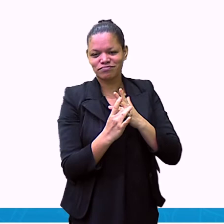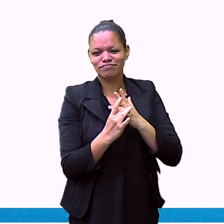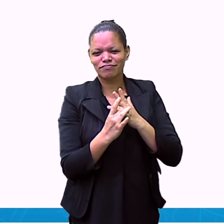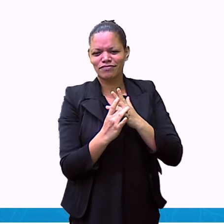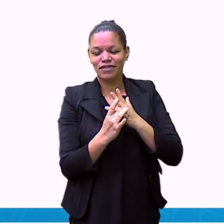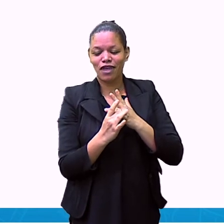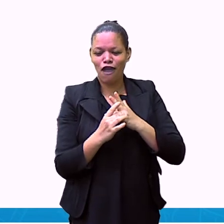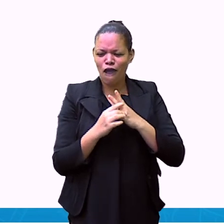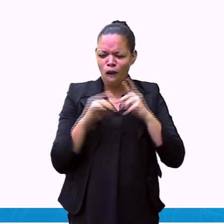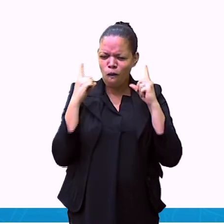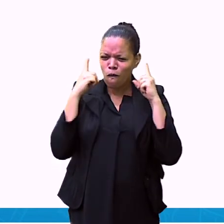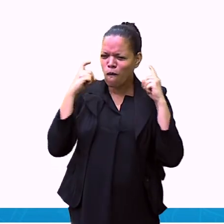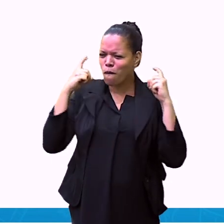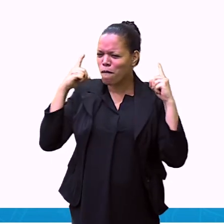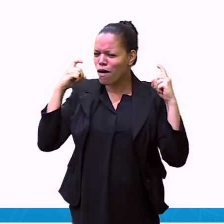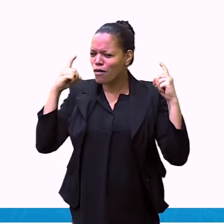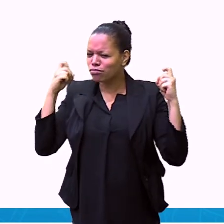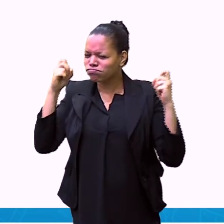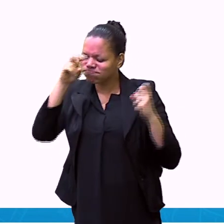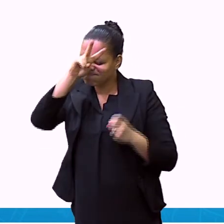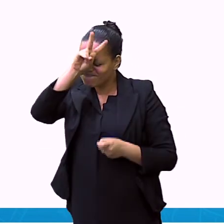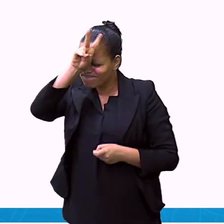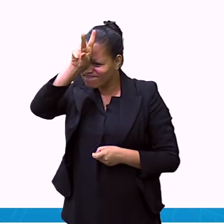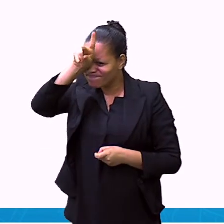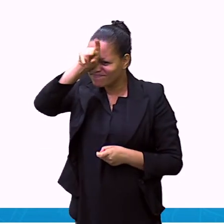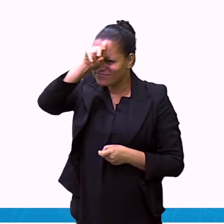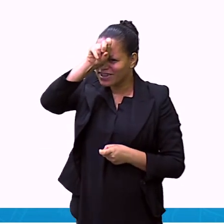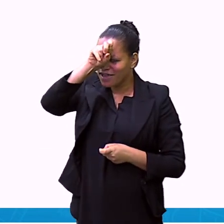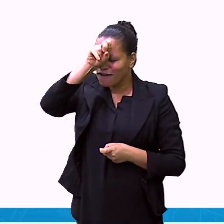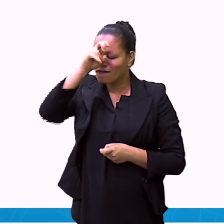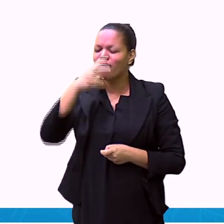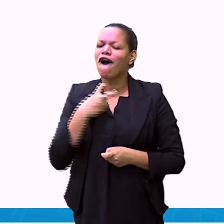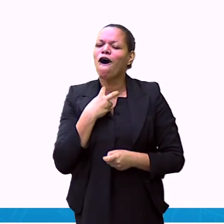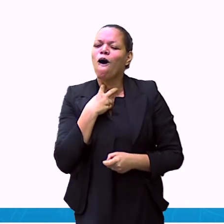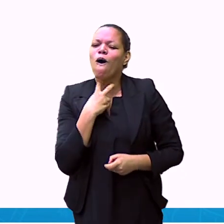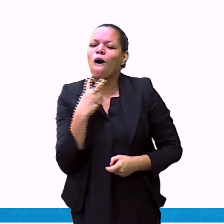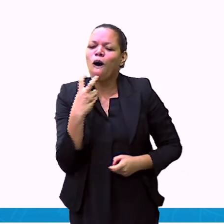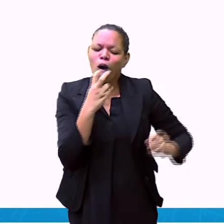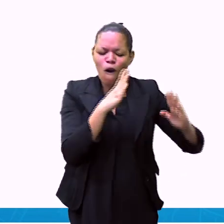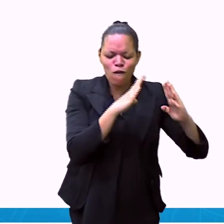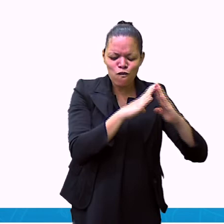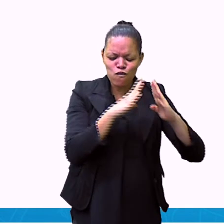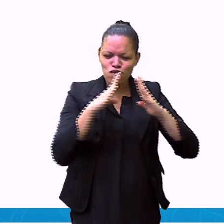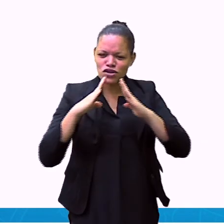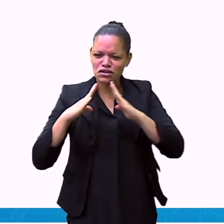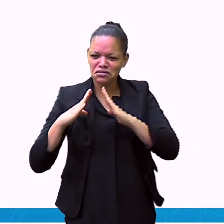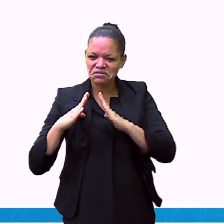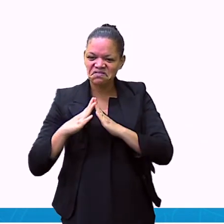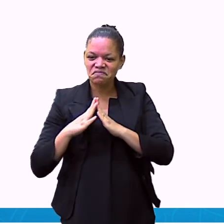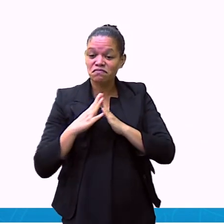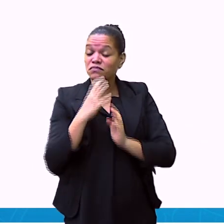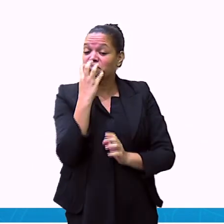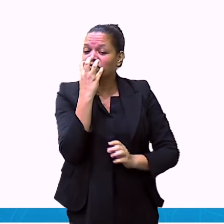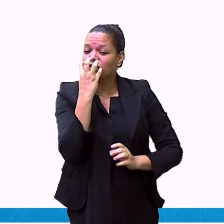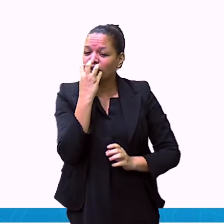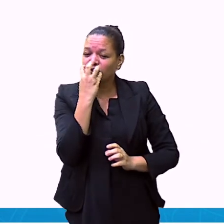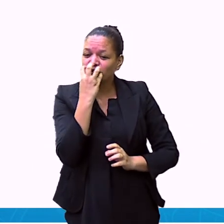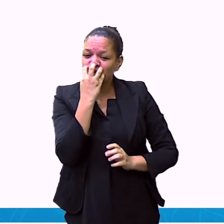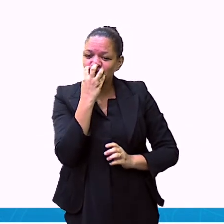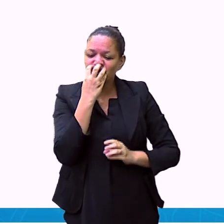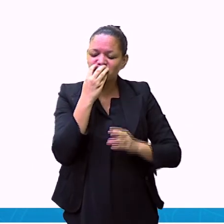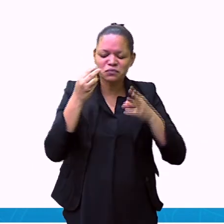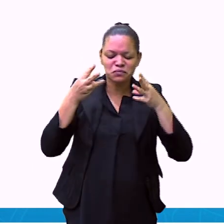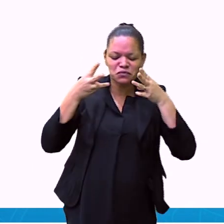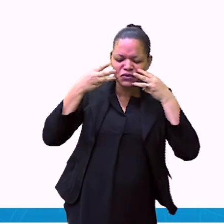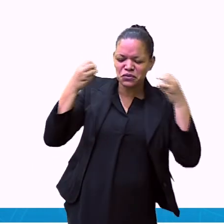das traças no assoalho, o ronco de um vizinho, o latido de um cachorro, o miado de